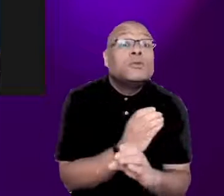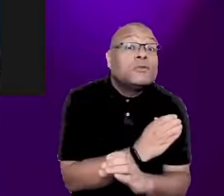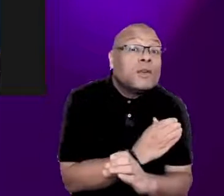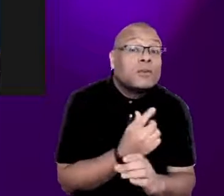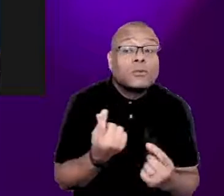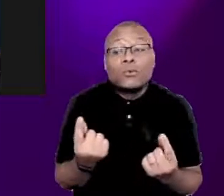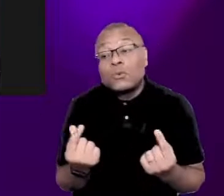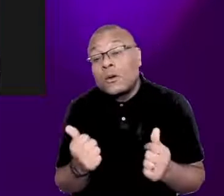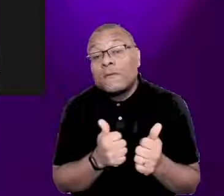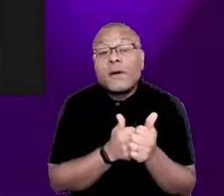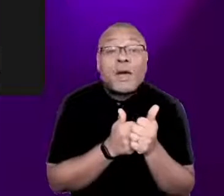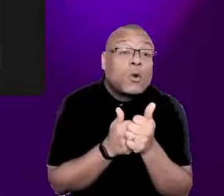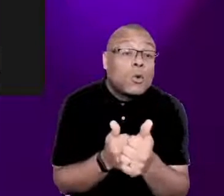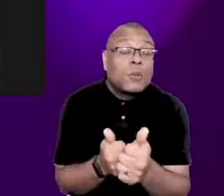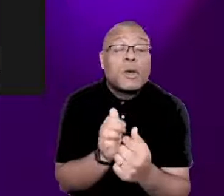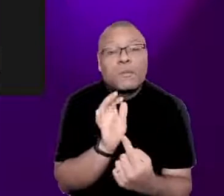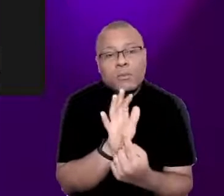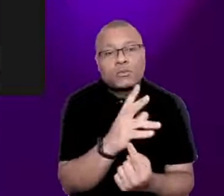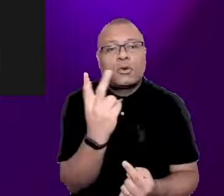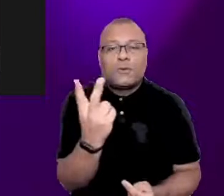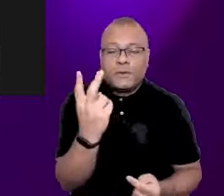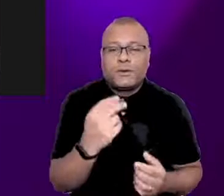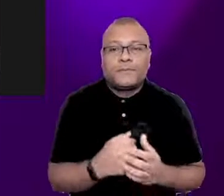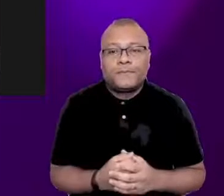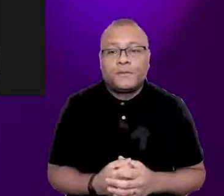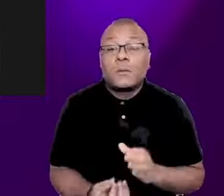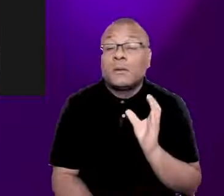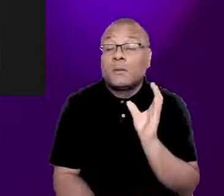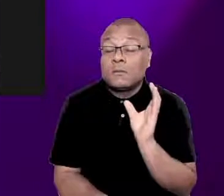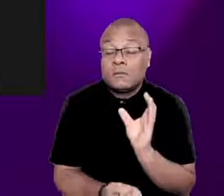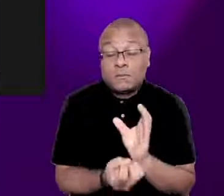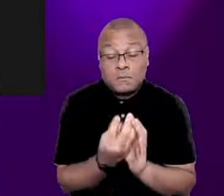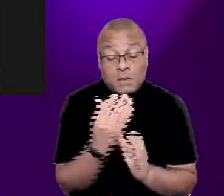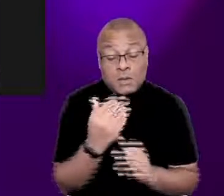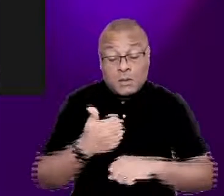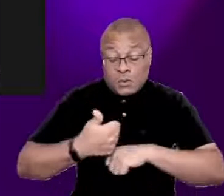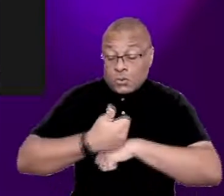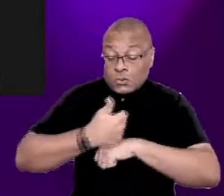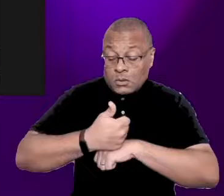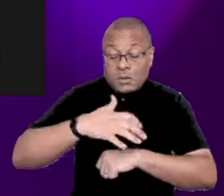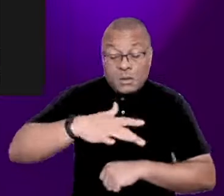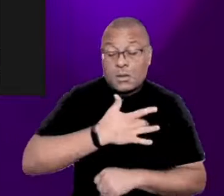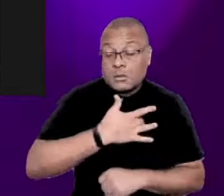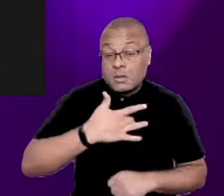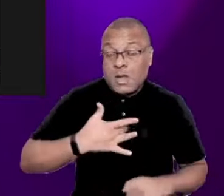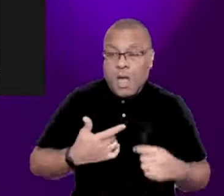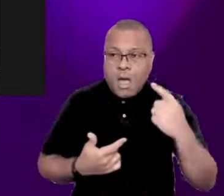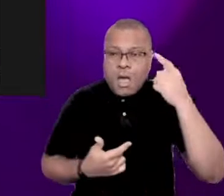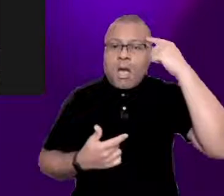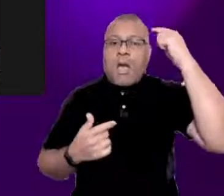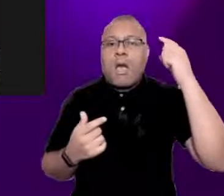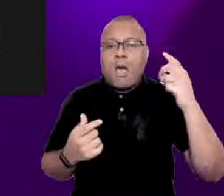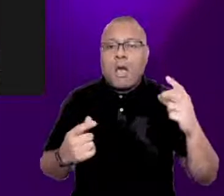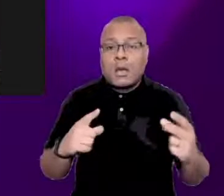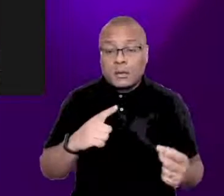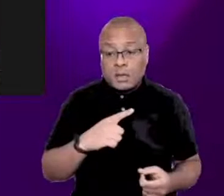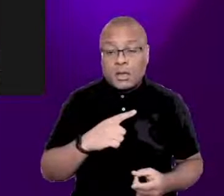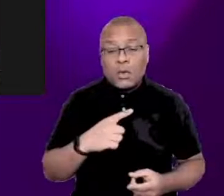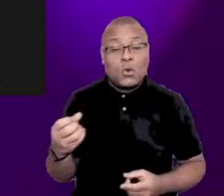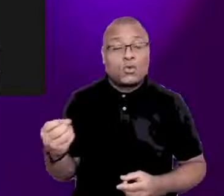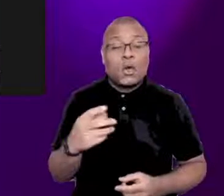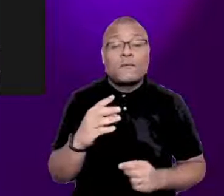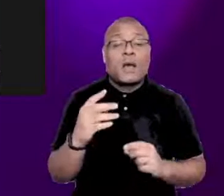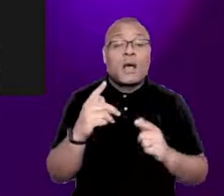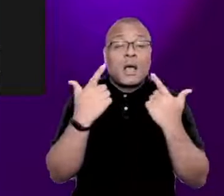que serão medidos para você demonstrar valor? E criar nos profissionais da saúde a ideia de que a gente precisa ter uma nova